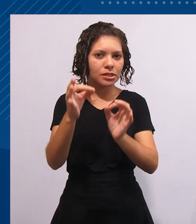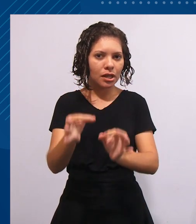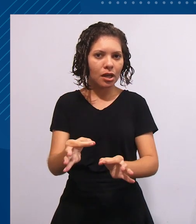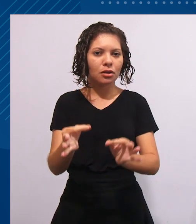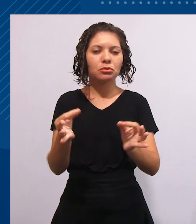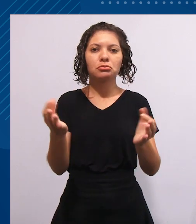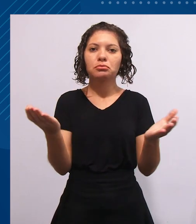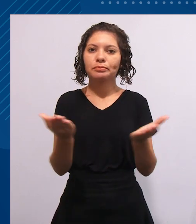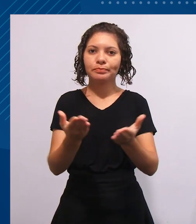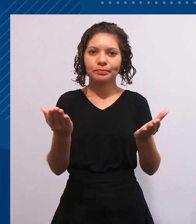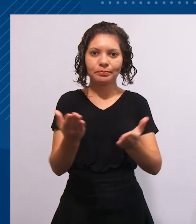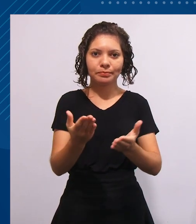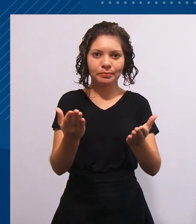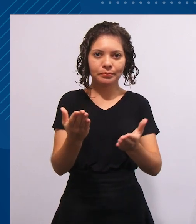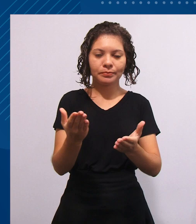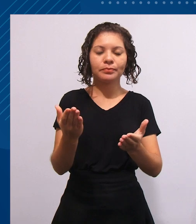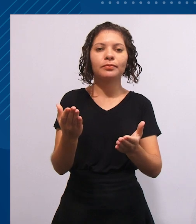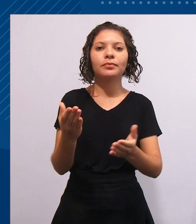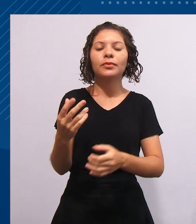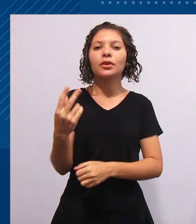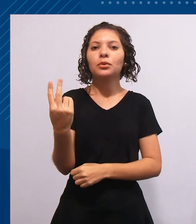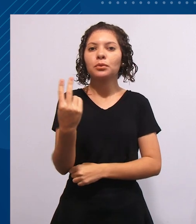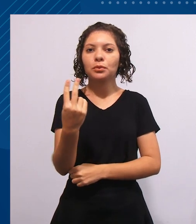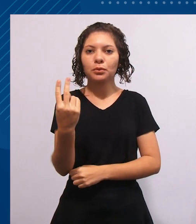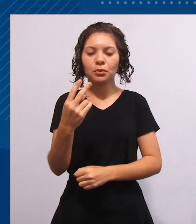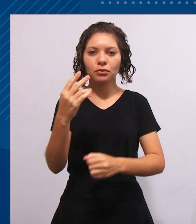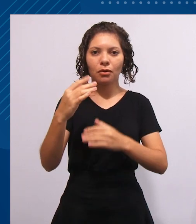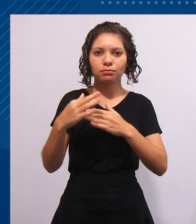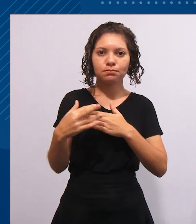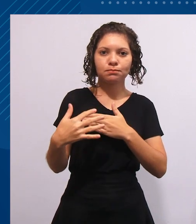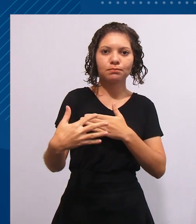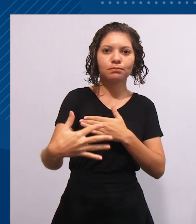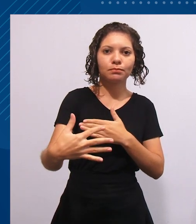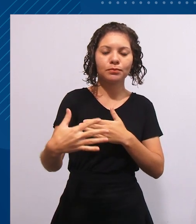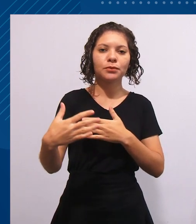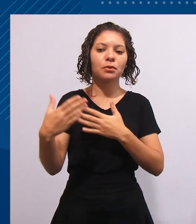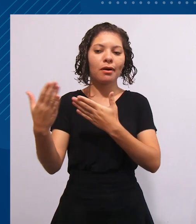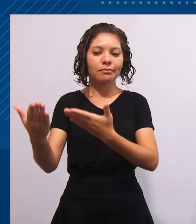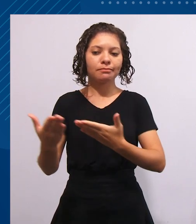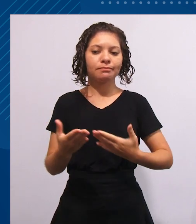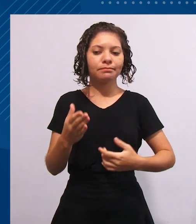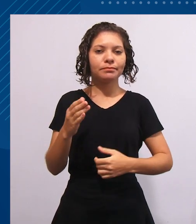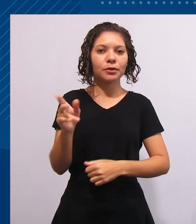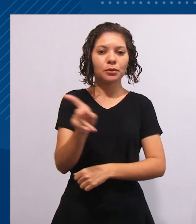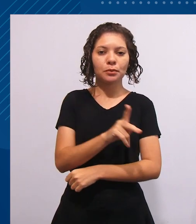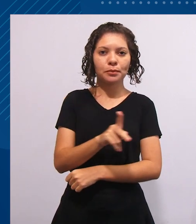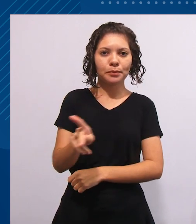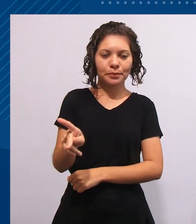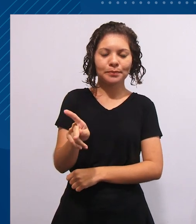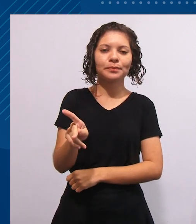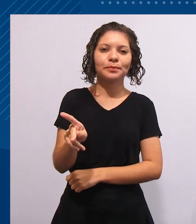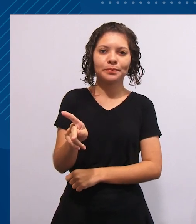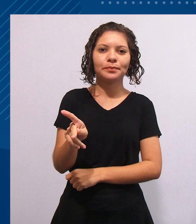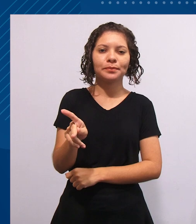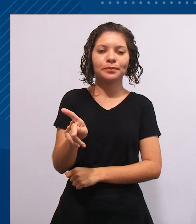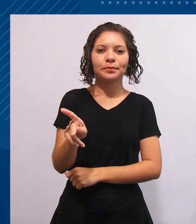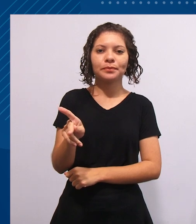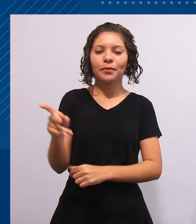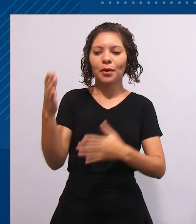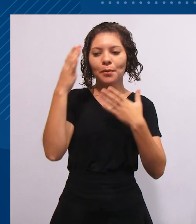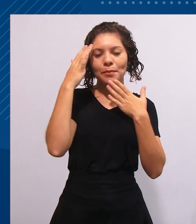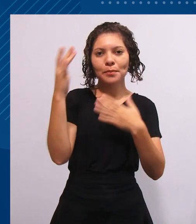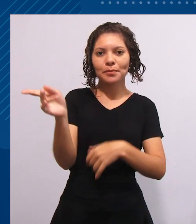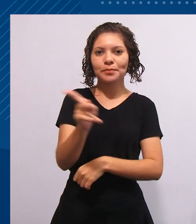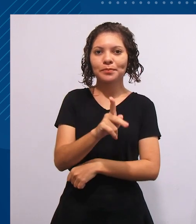programa dois nós continuamos com a participação e a contribuição do professor Juliano Araújo Obrigada